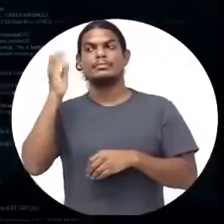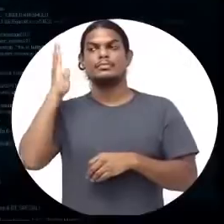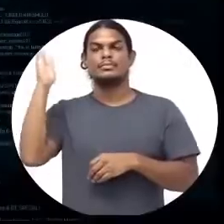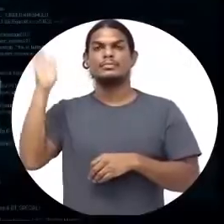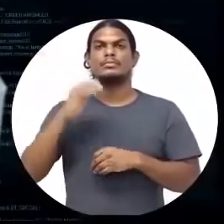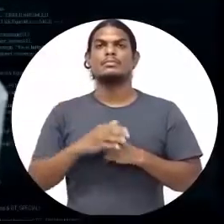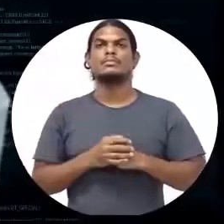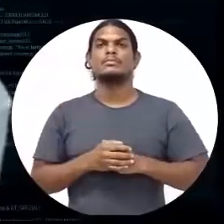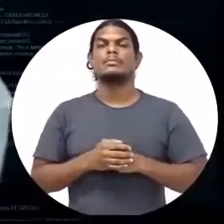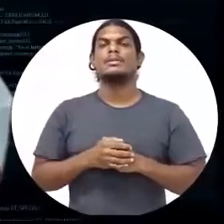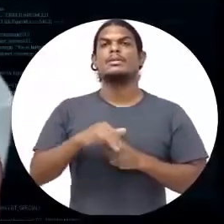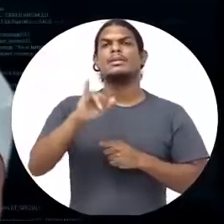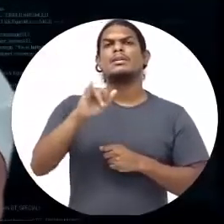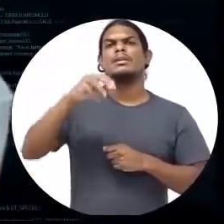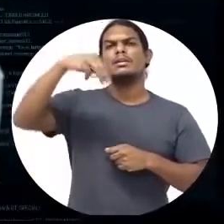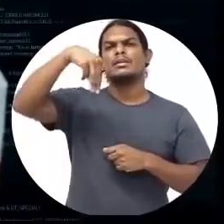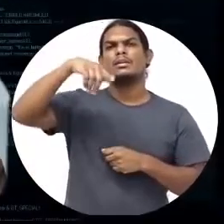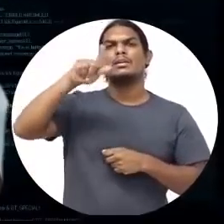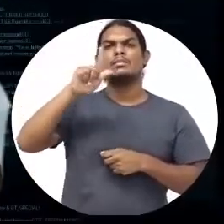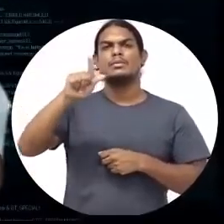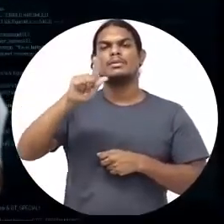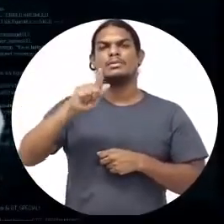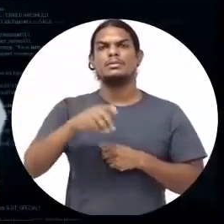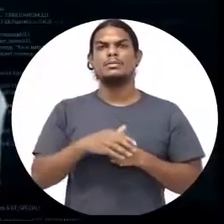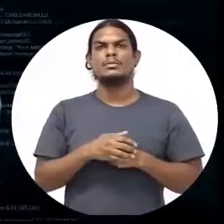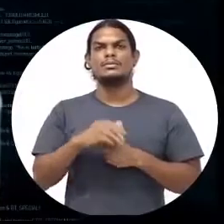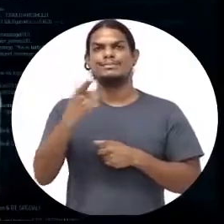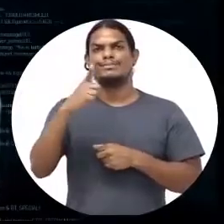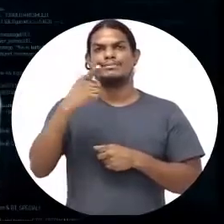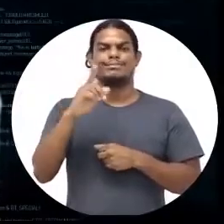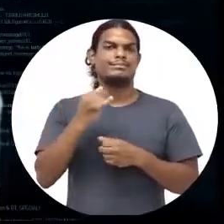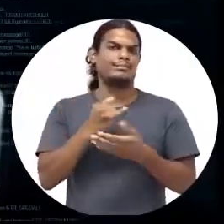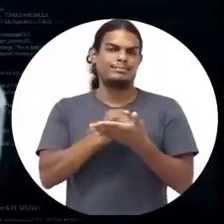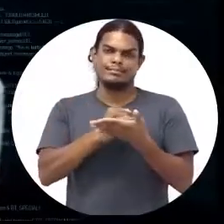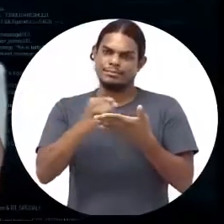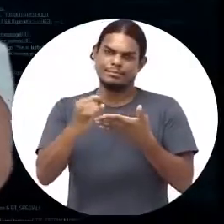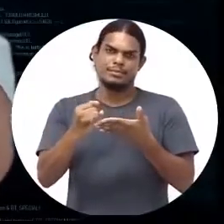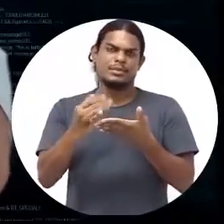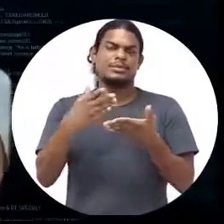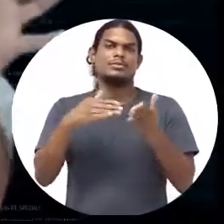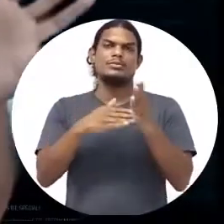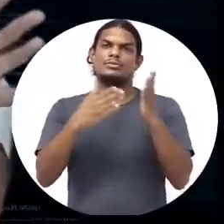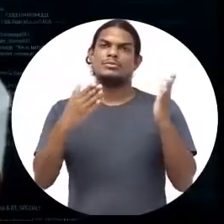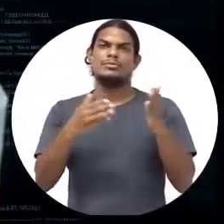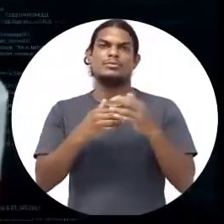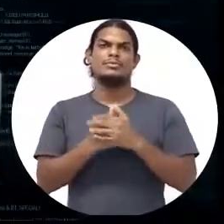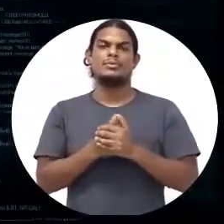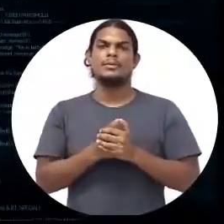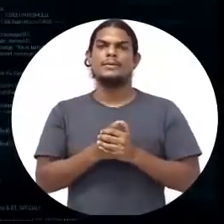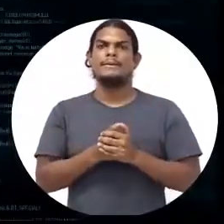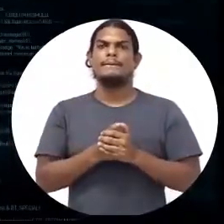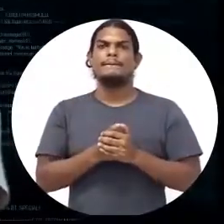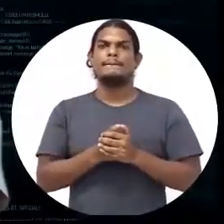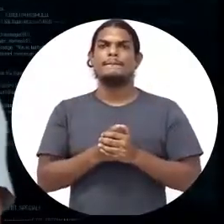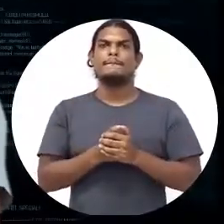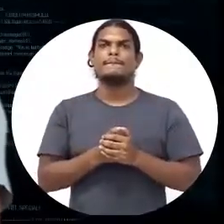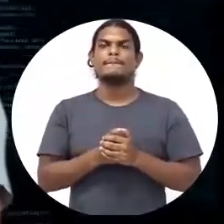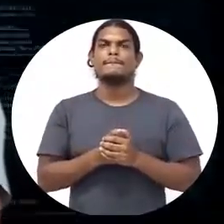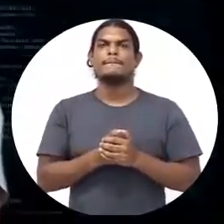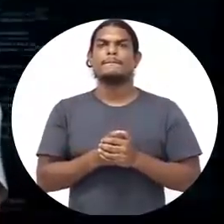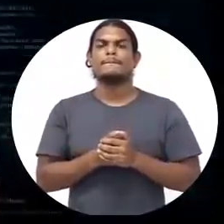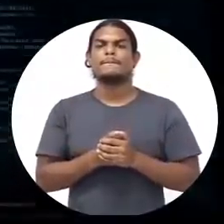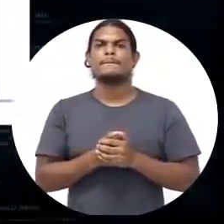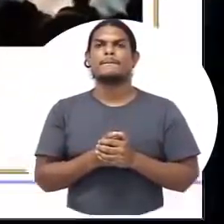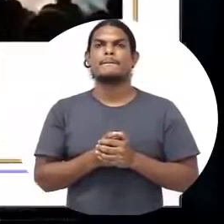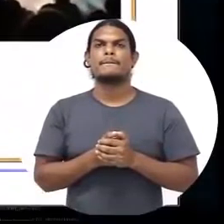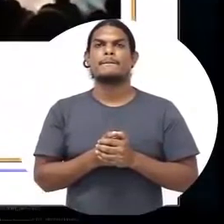anteriormente, a IMG, ela é única, ela não tem um começo e um fim. Ela é o que está, ela marca onde vai ser colocada a